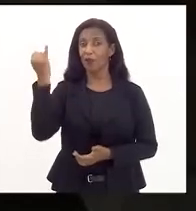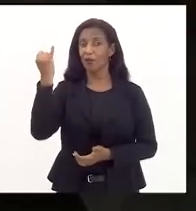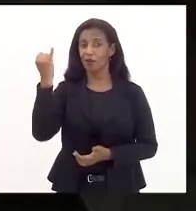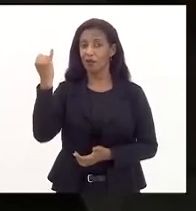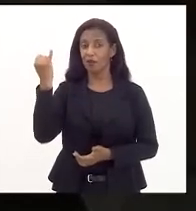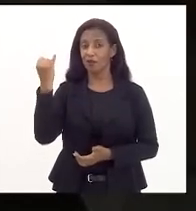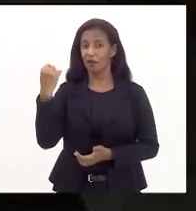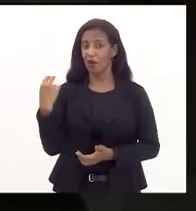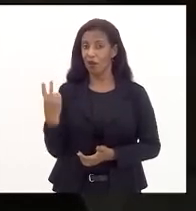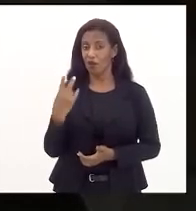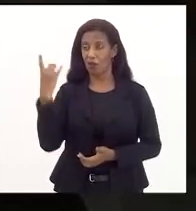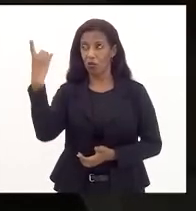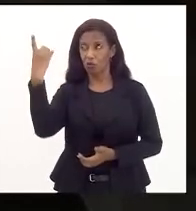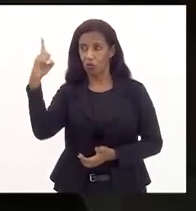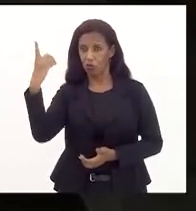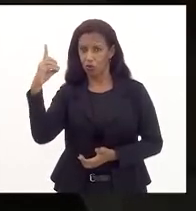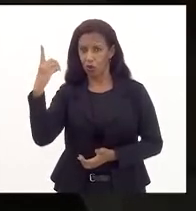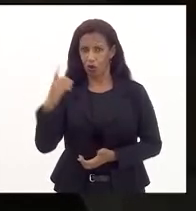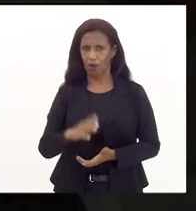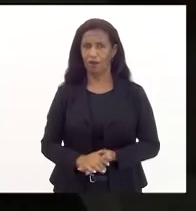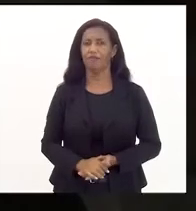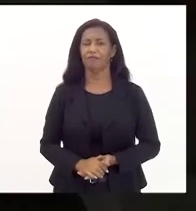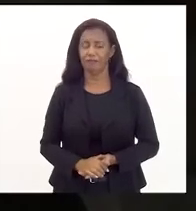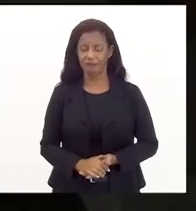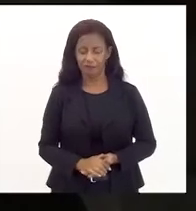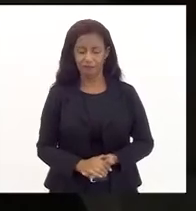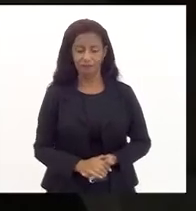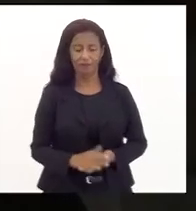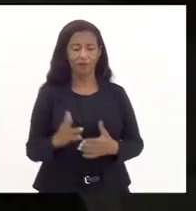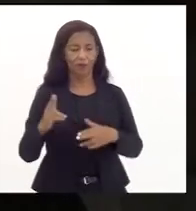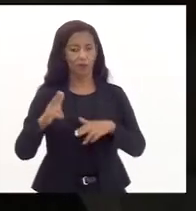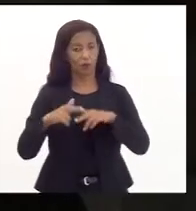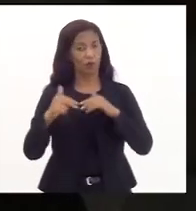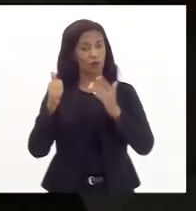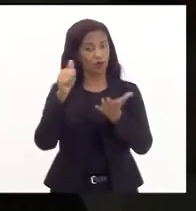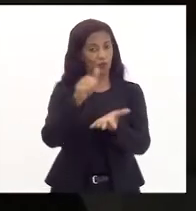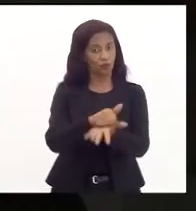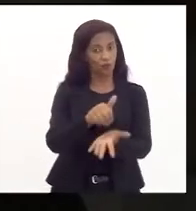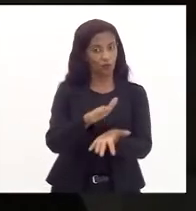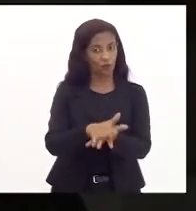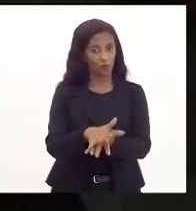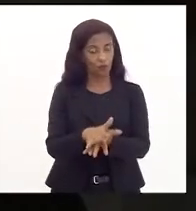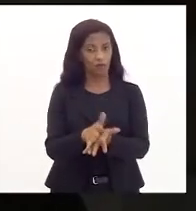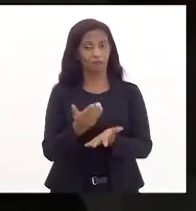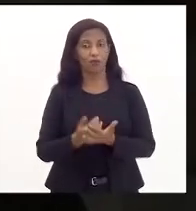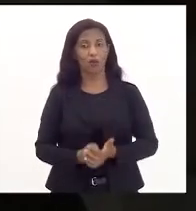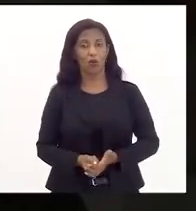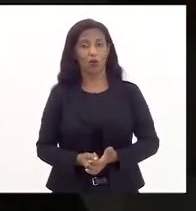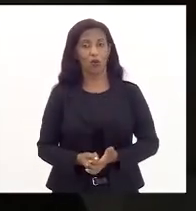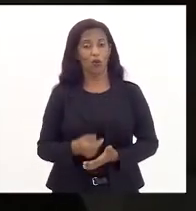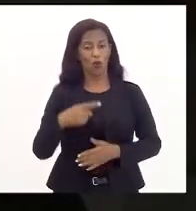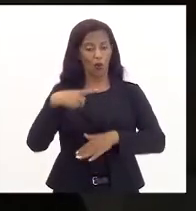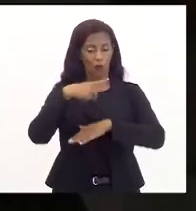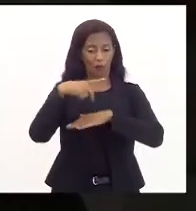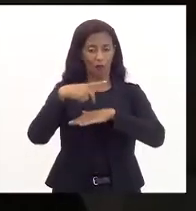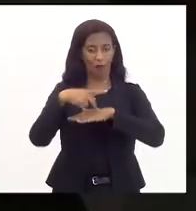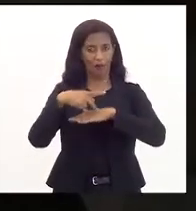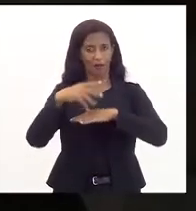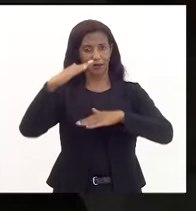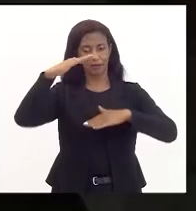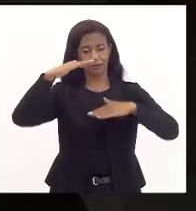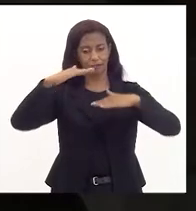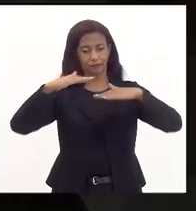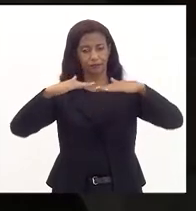estrangeira, dólar, libra e ien. Por via de consequência, com a derrocada do país, o